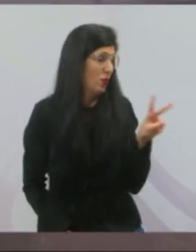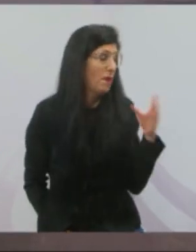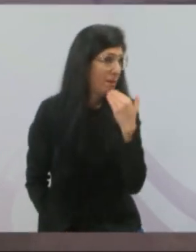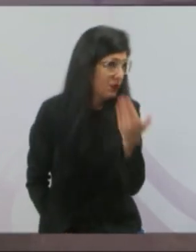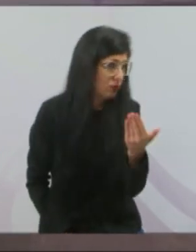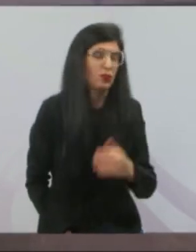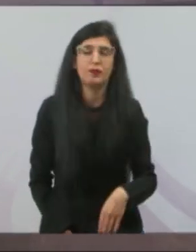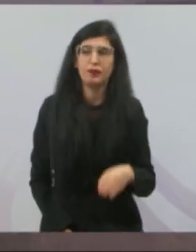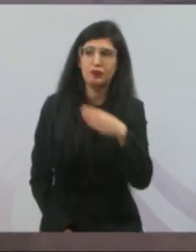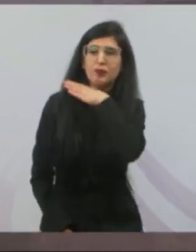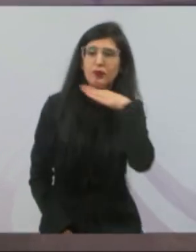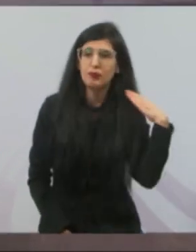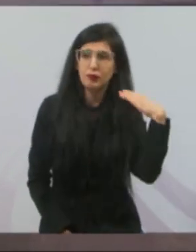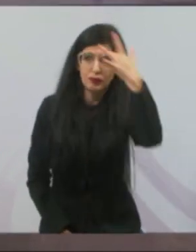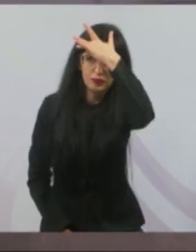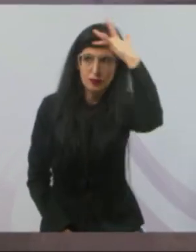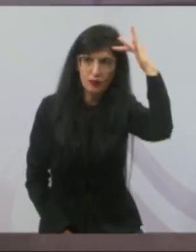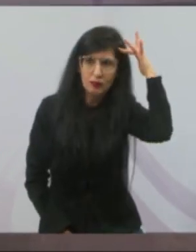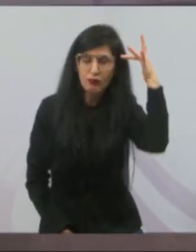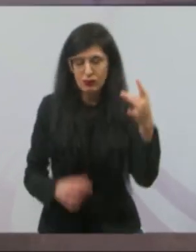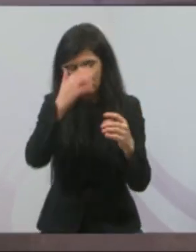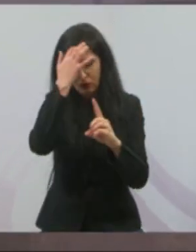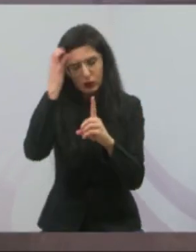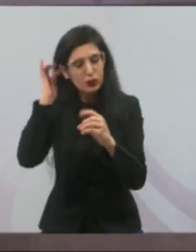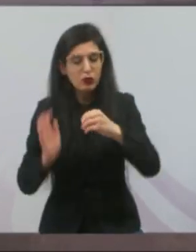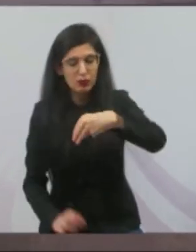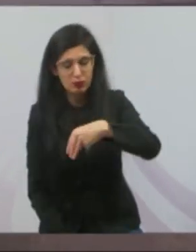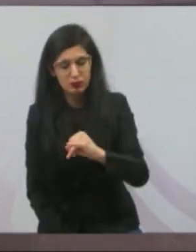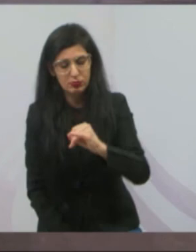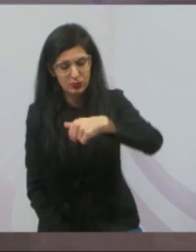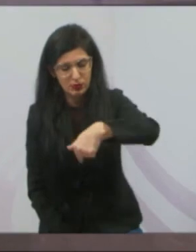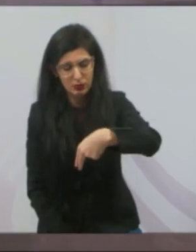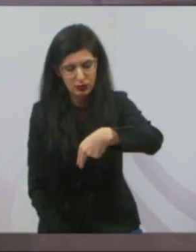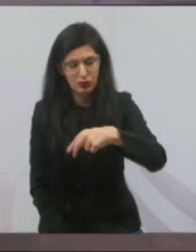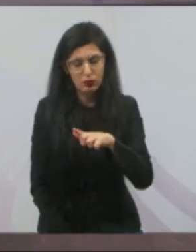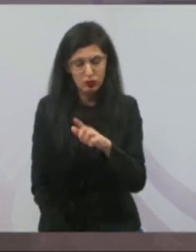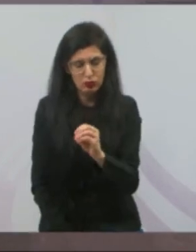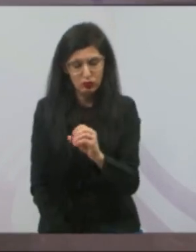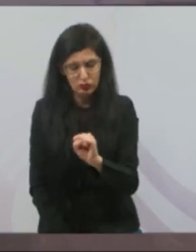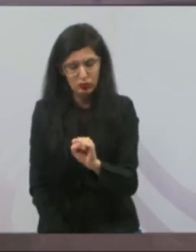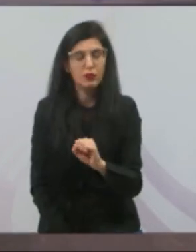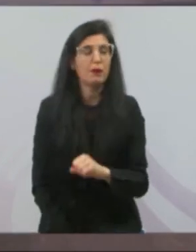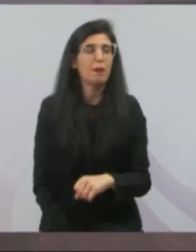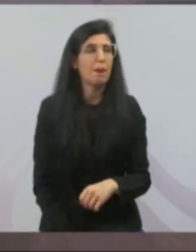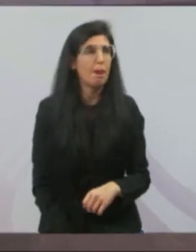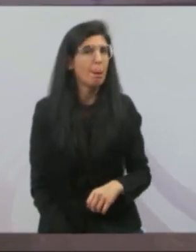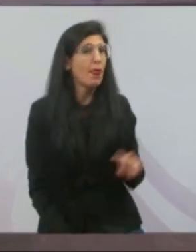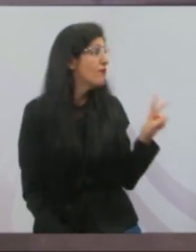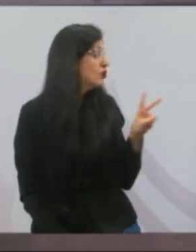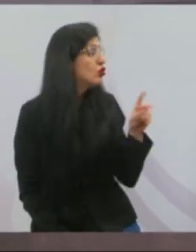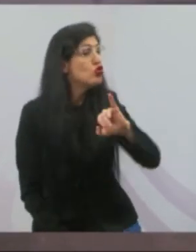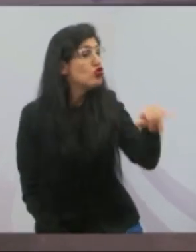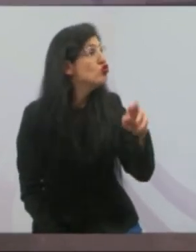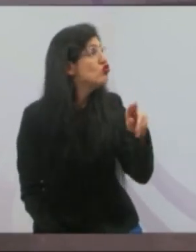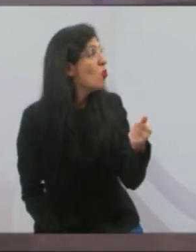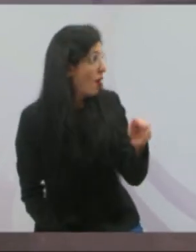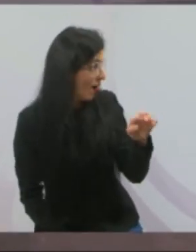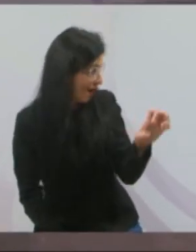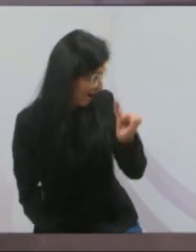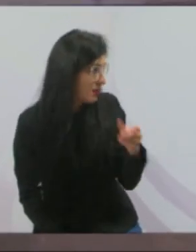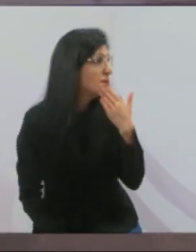daí a alocação da instituição seria menor, né? E lá, sobre o SIJU, que foi mencionado pelo vereador